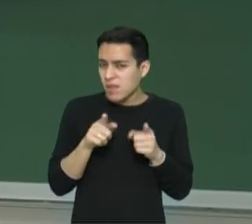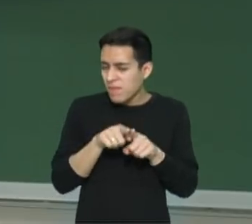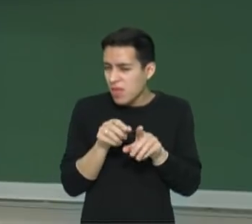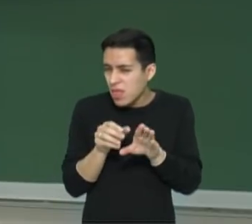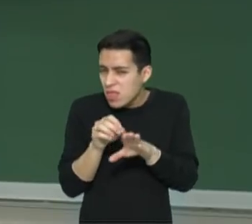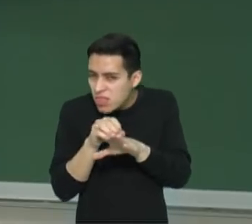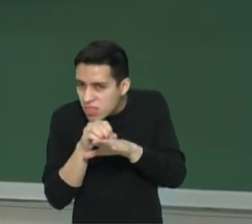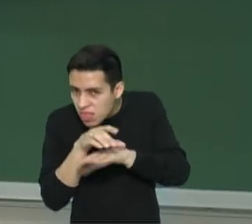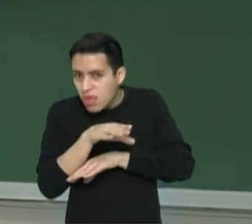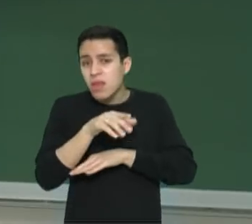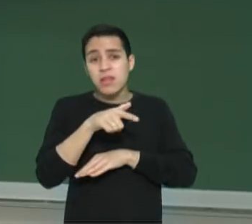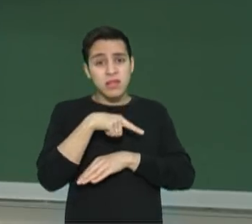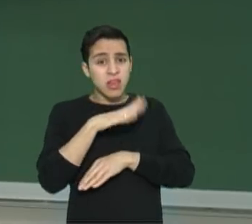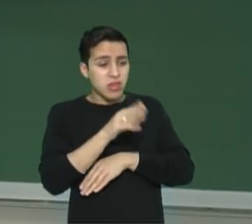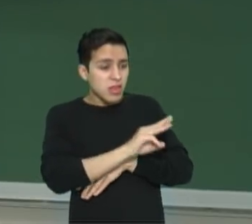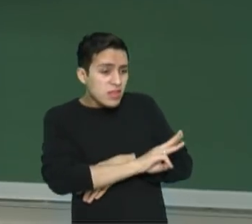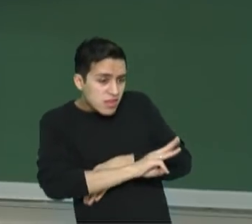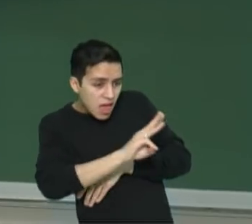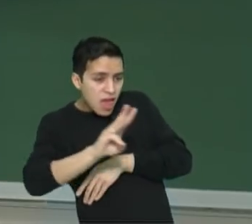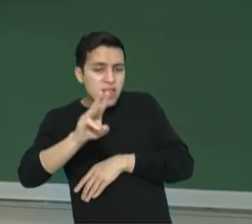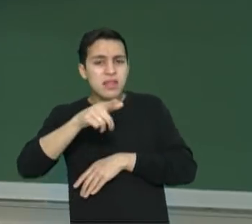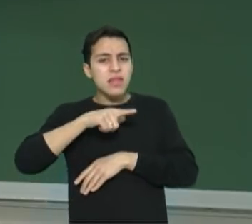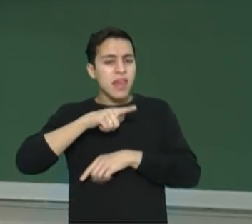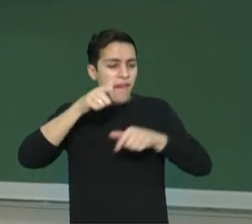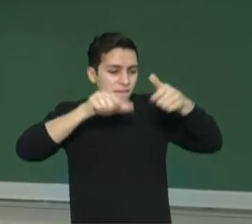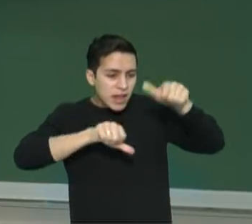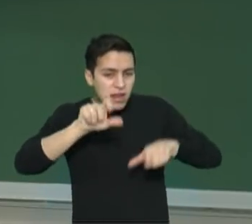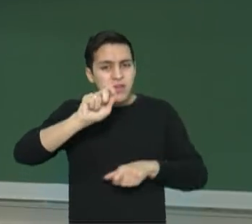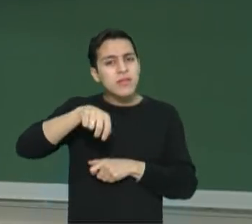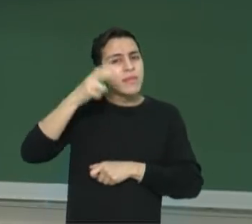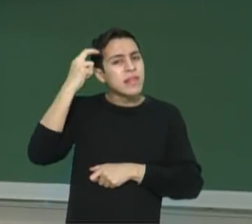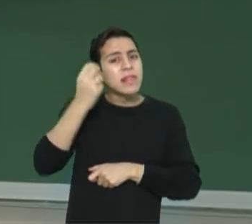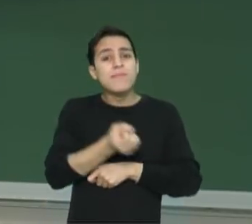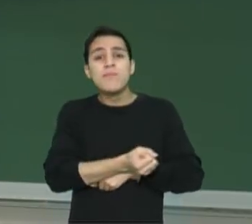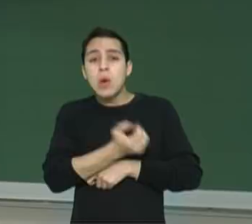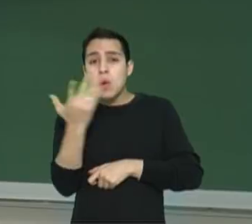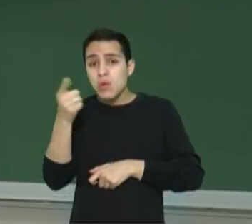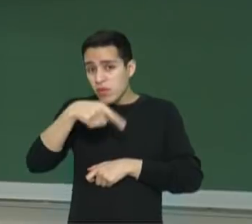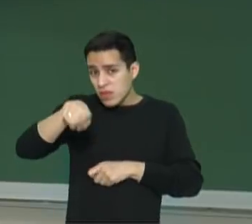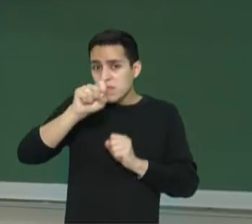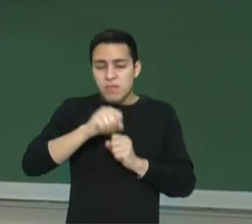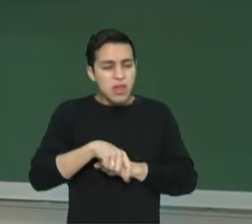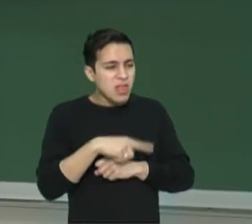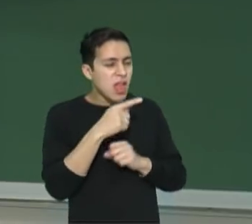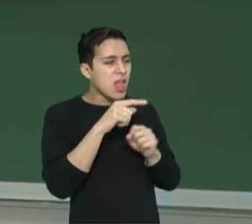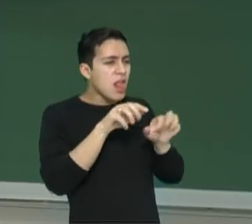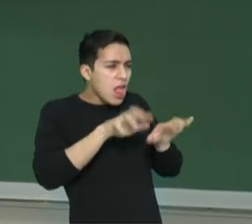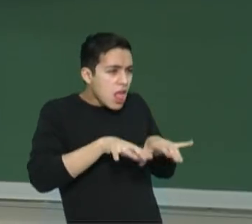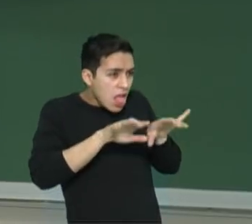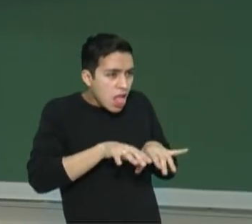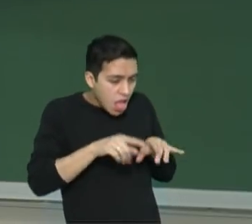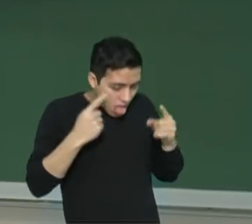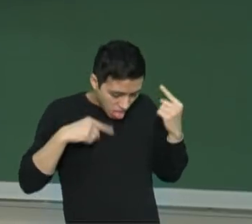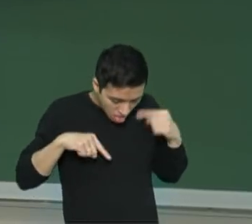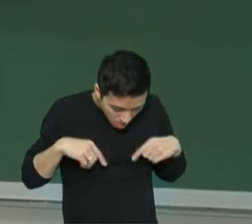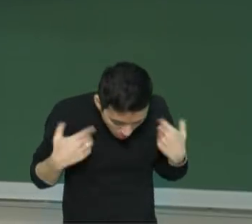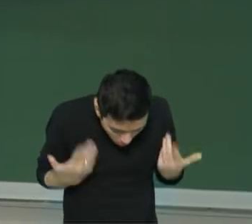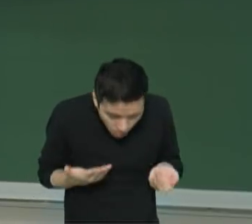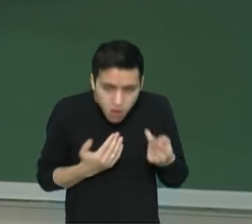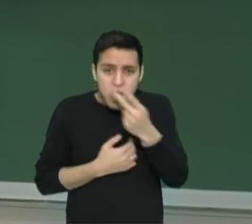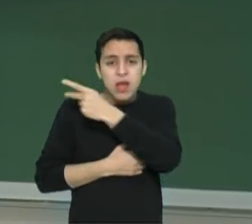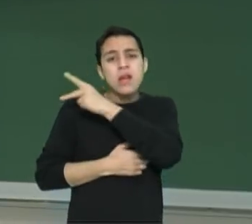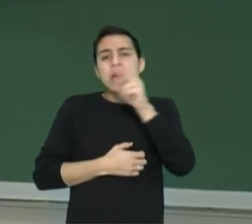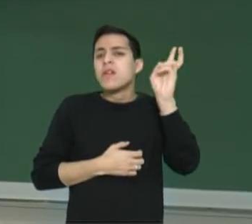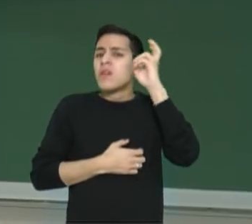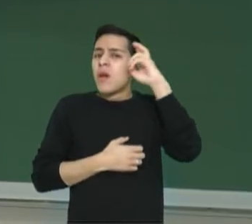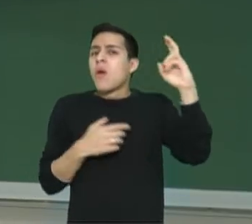tem sites que tem testes sobre inteligências múltiplas, que você pode fazer o teste e descobrir aí a